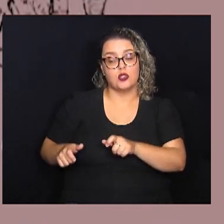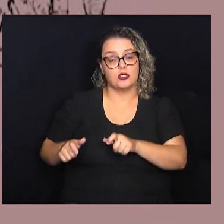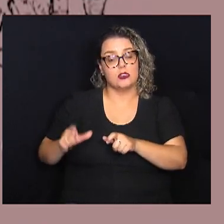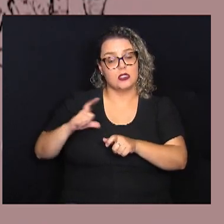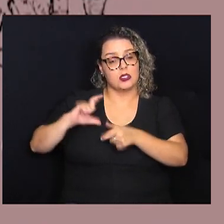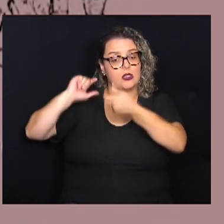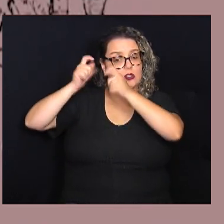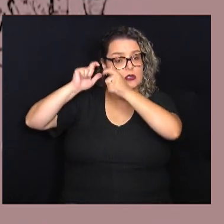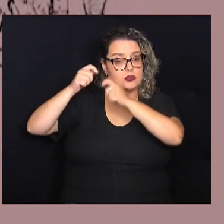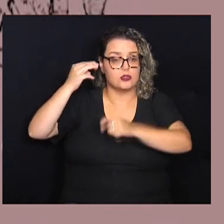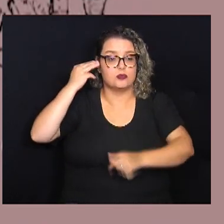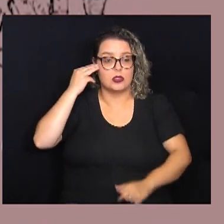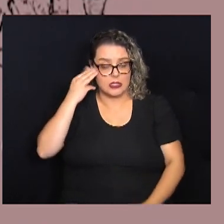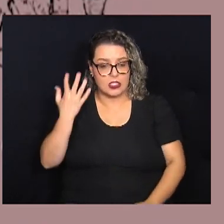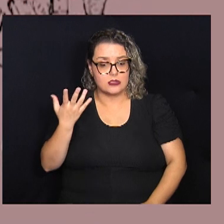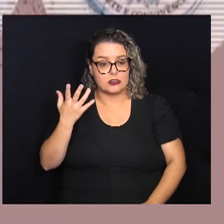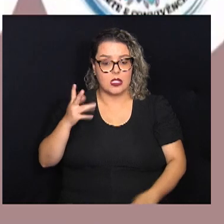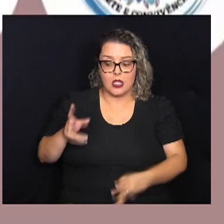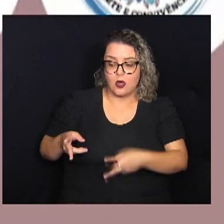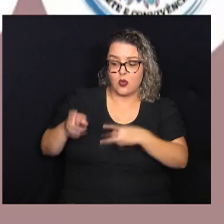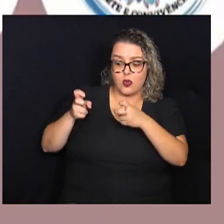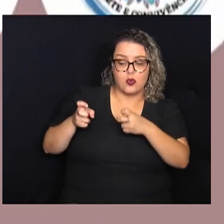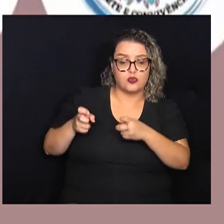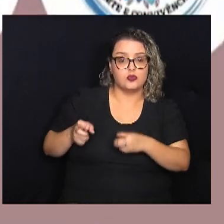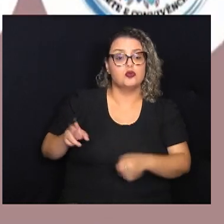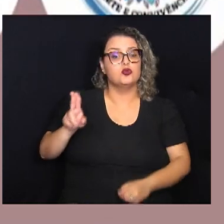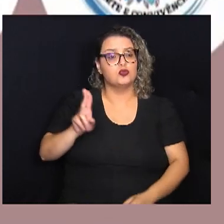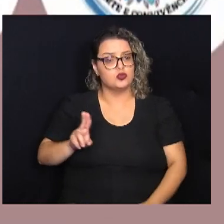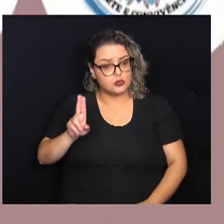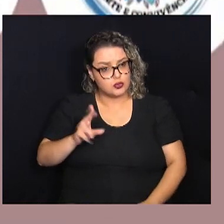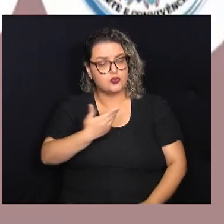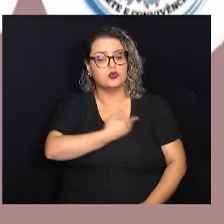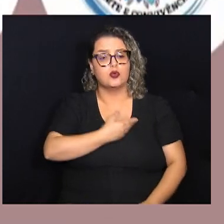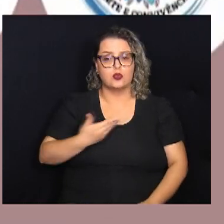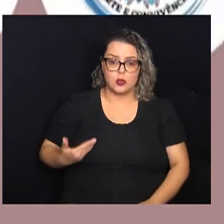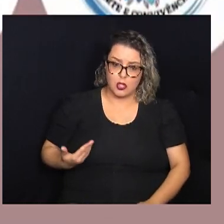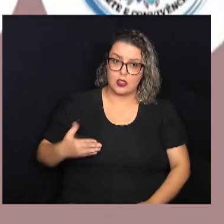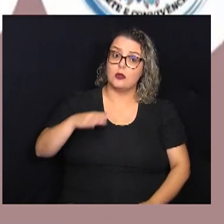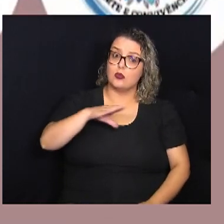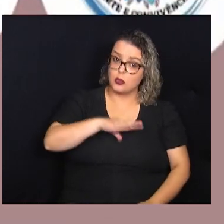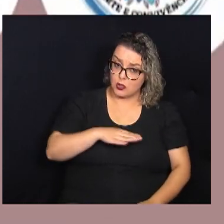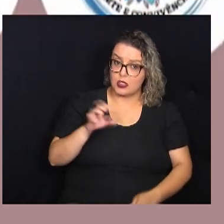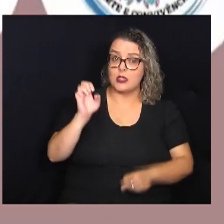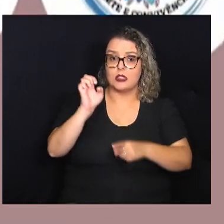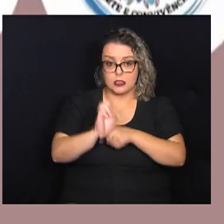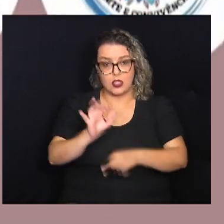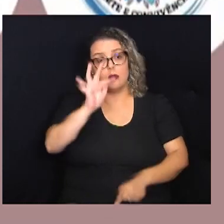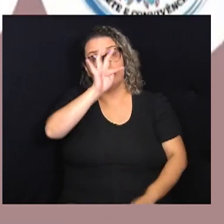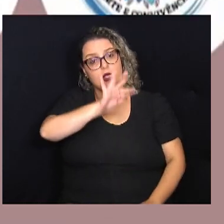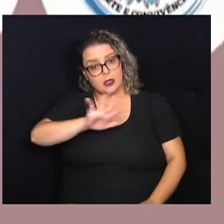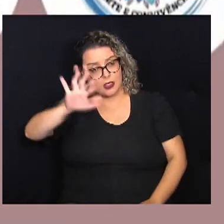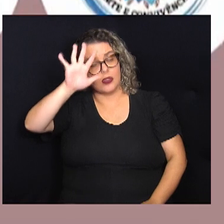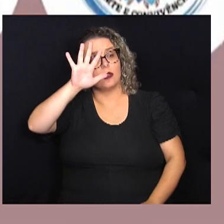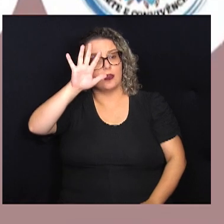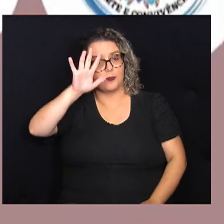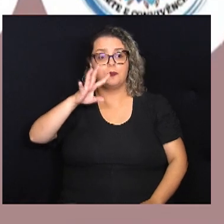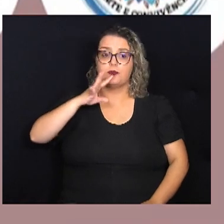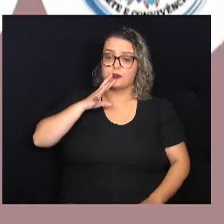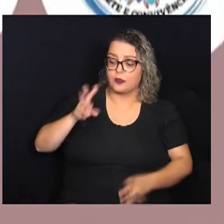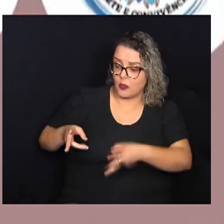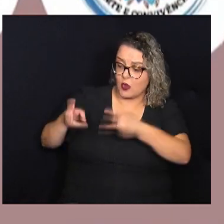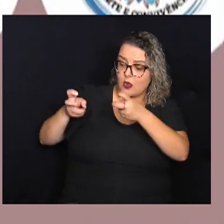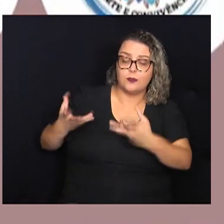funciona desde 1993, né, com reabilitação psicossocial, e tem o reconhecimento tanto